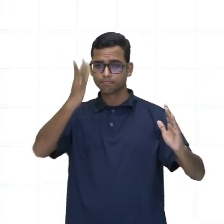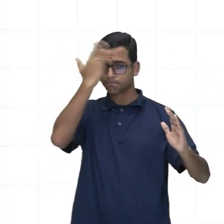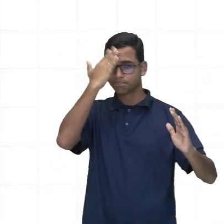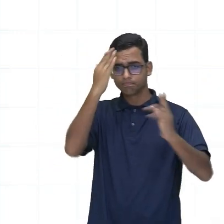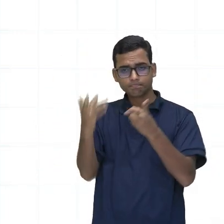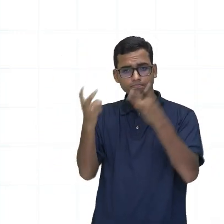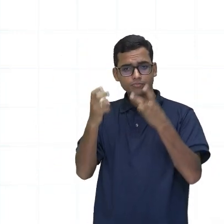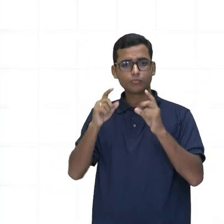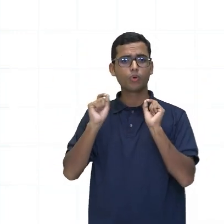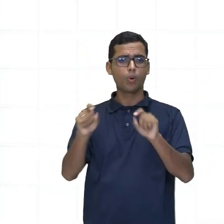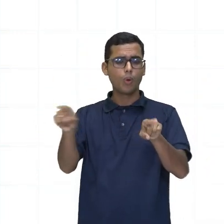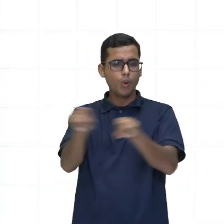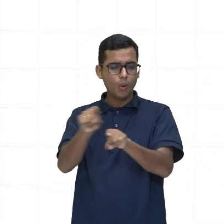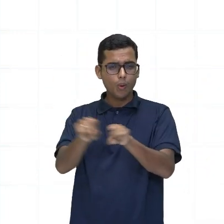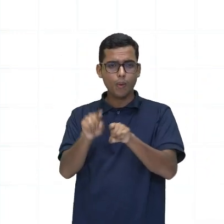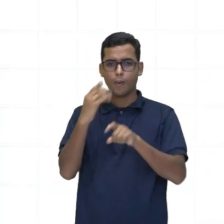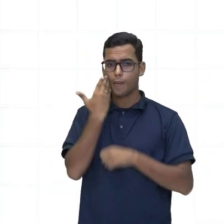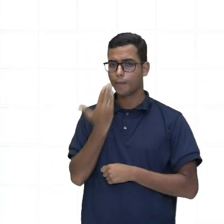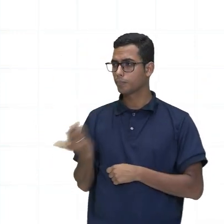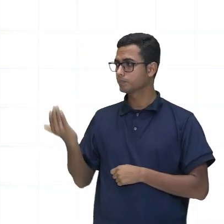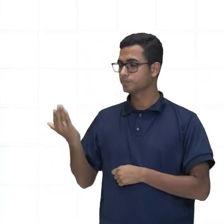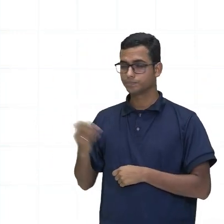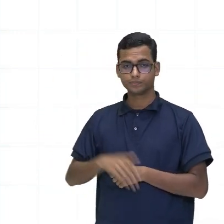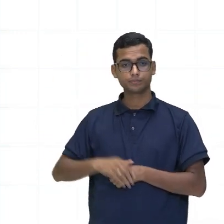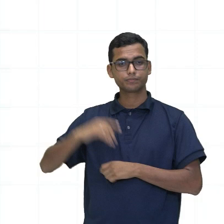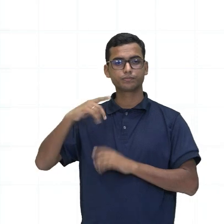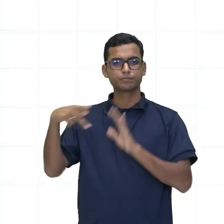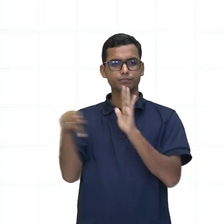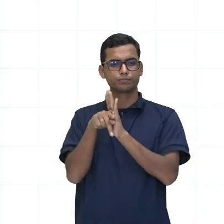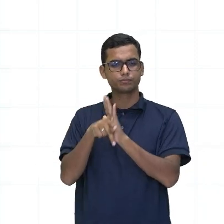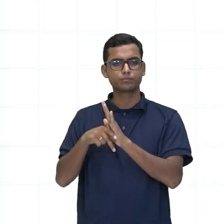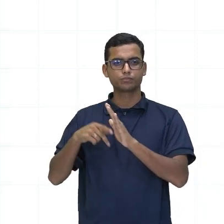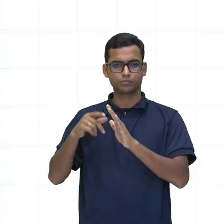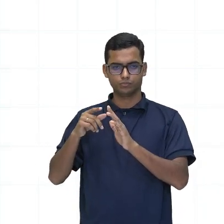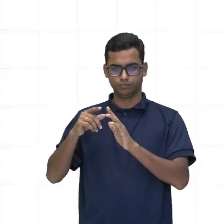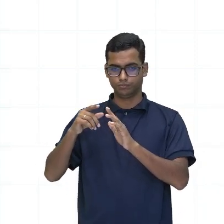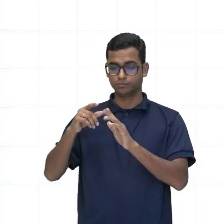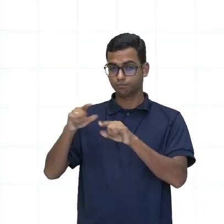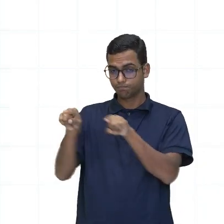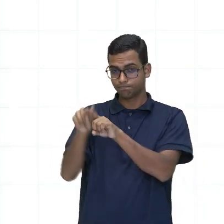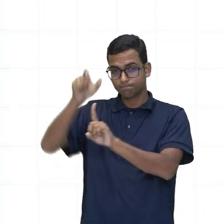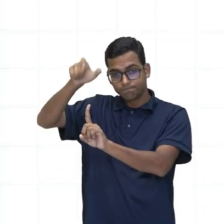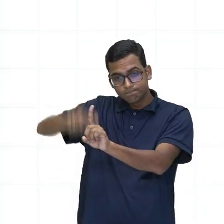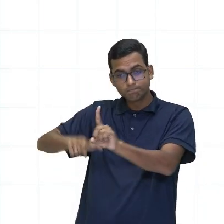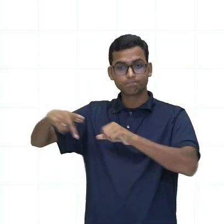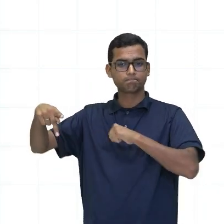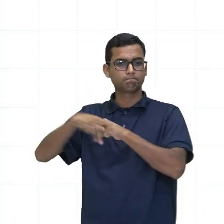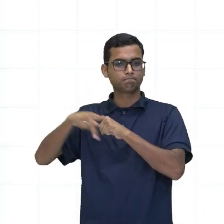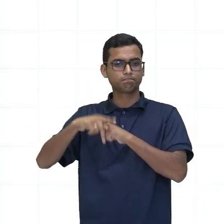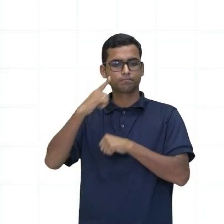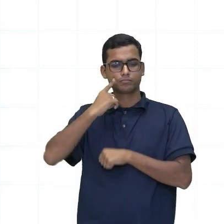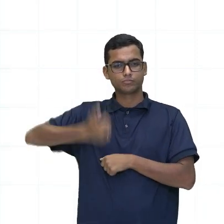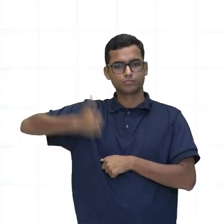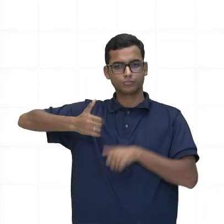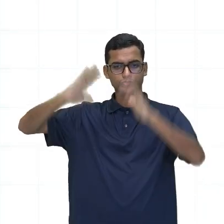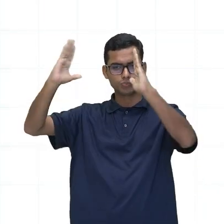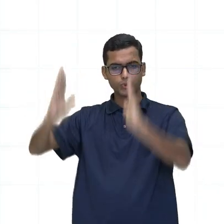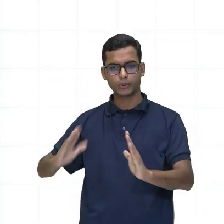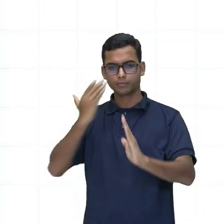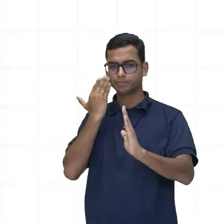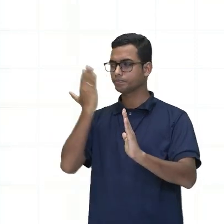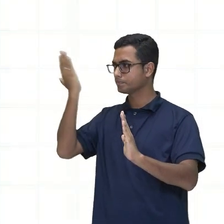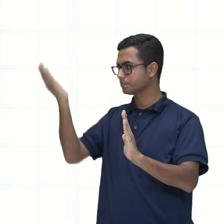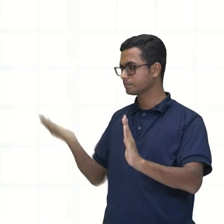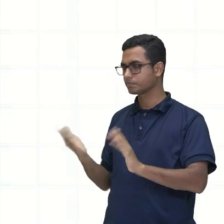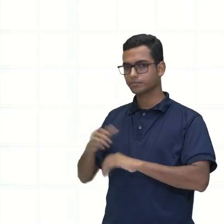função de sujeito, que é o subject pronouns, que é essa primeira coluna aí que vocês estão acompanhando, ó, com os